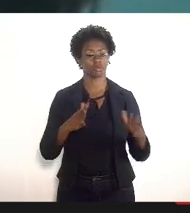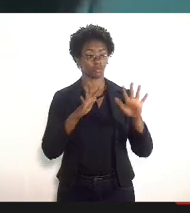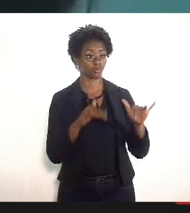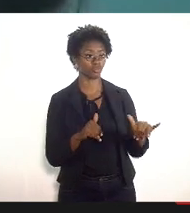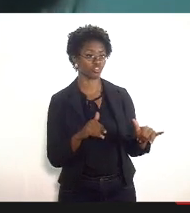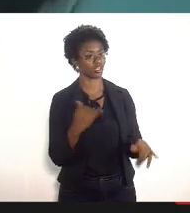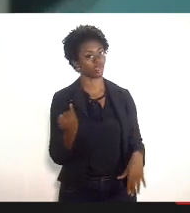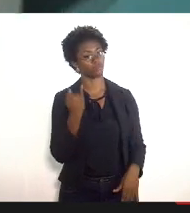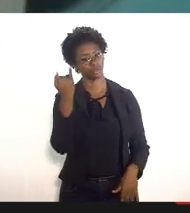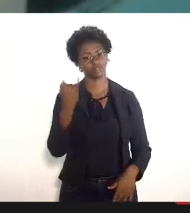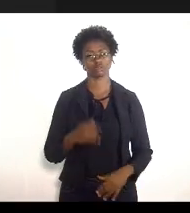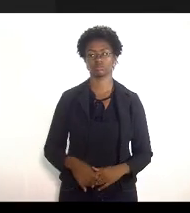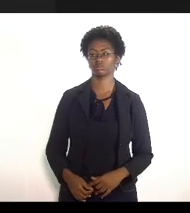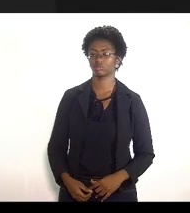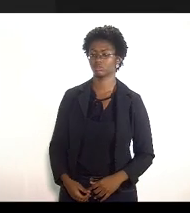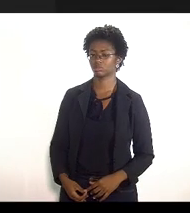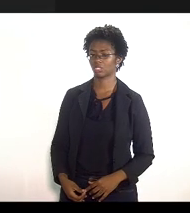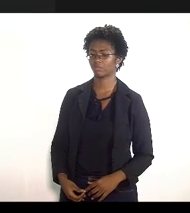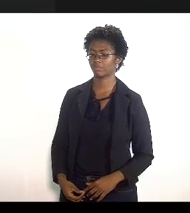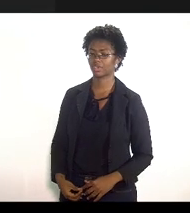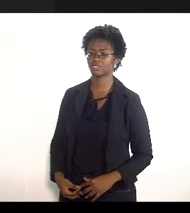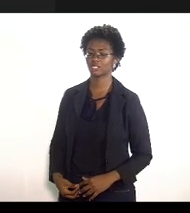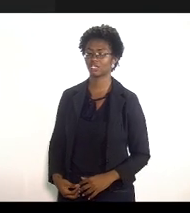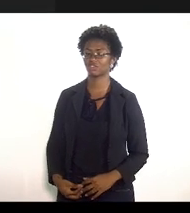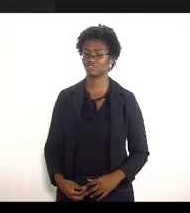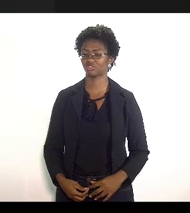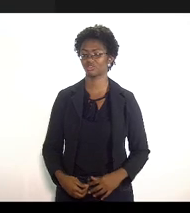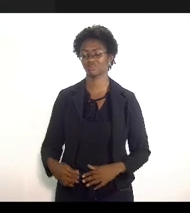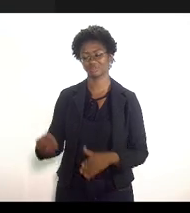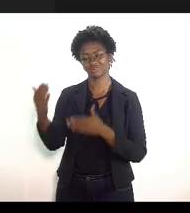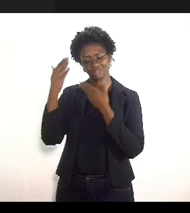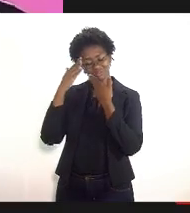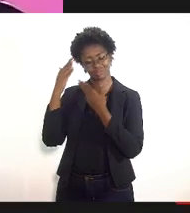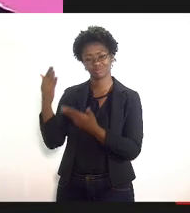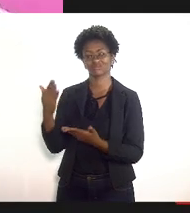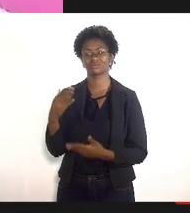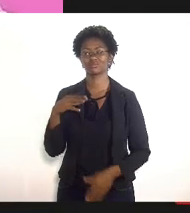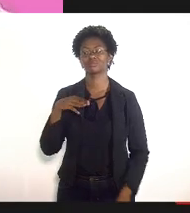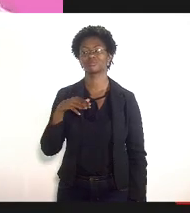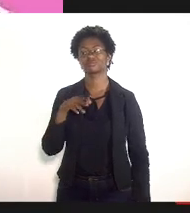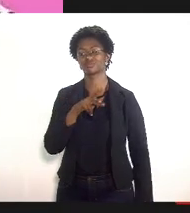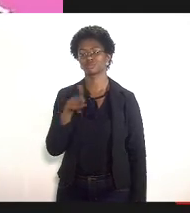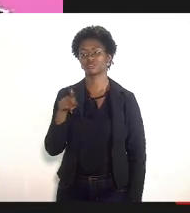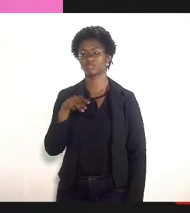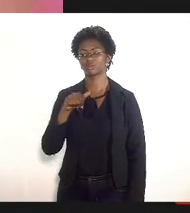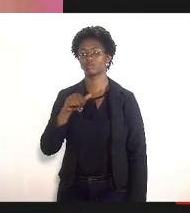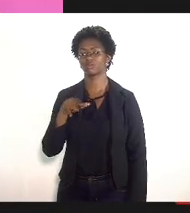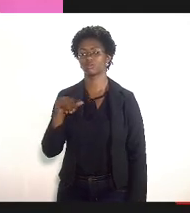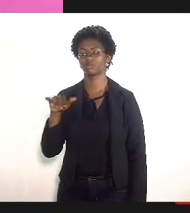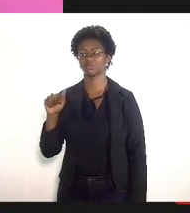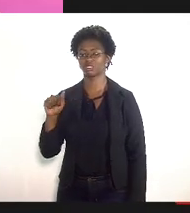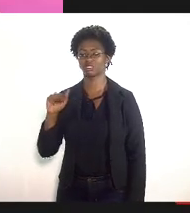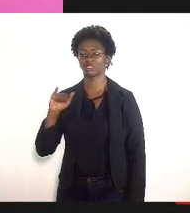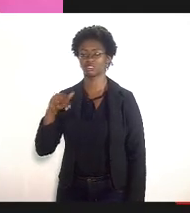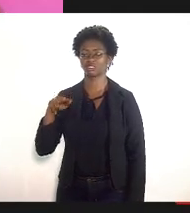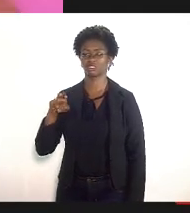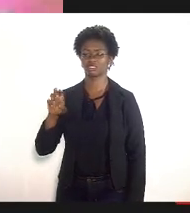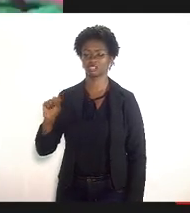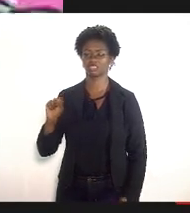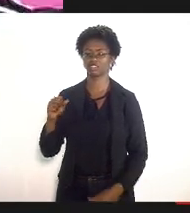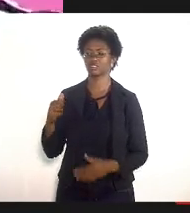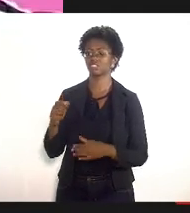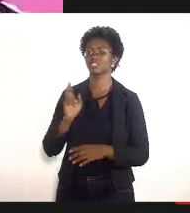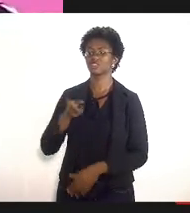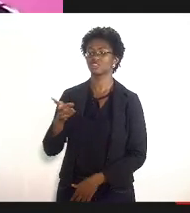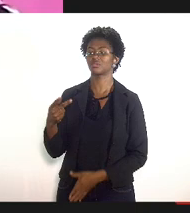são fundamentais. Obrigada, Rejane. Obrigado, professora Marinês, sempre na luta há muito, muito,